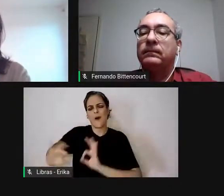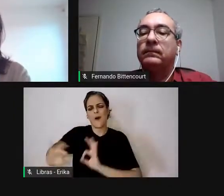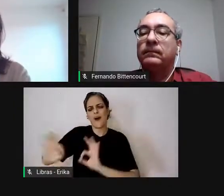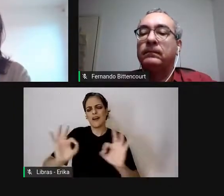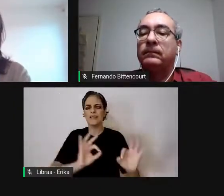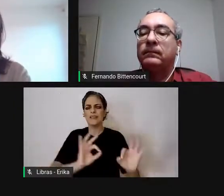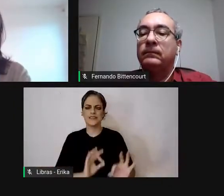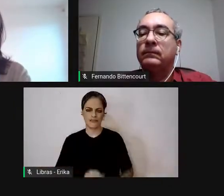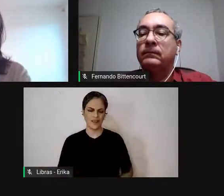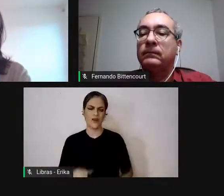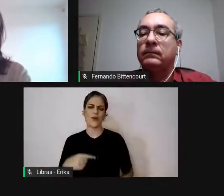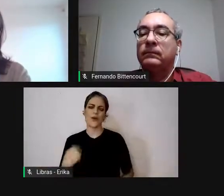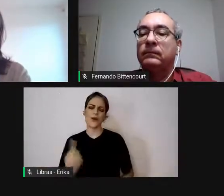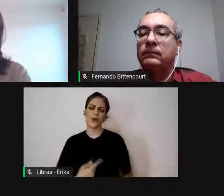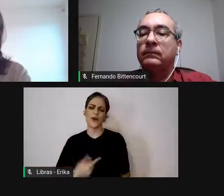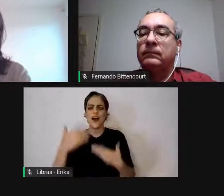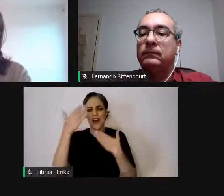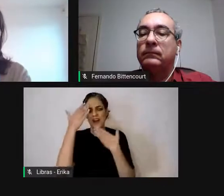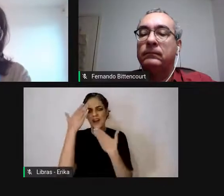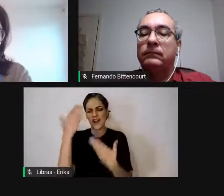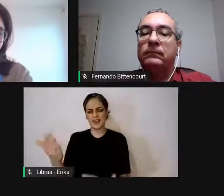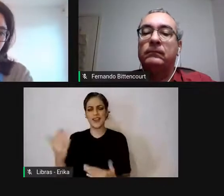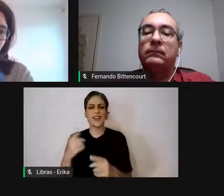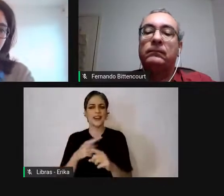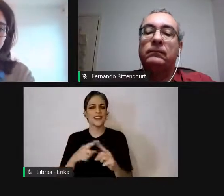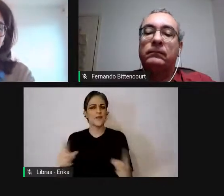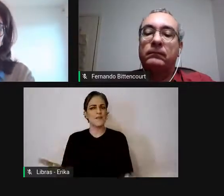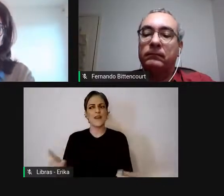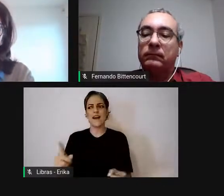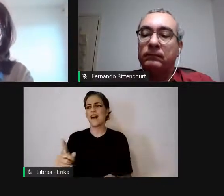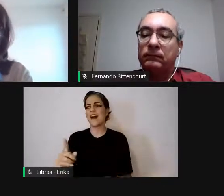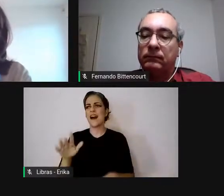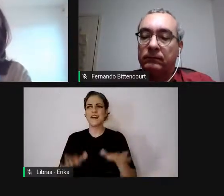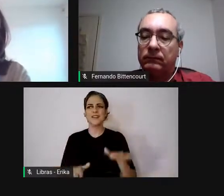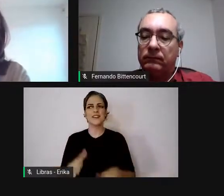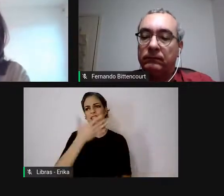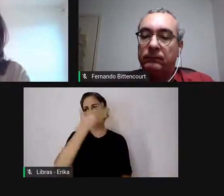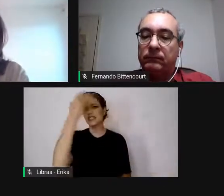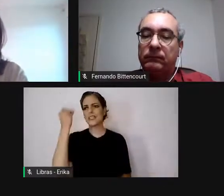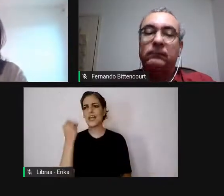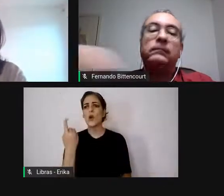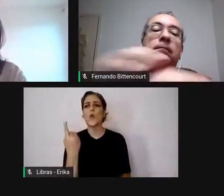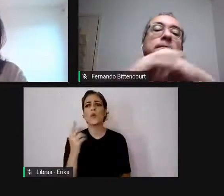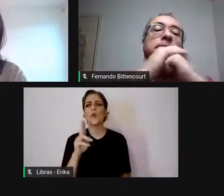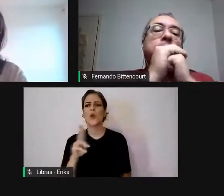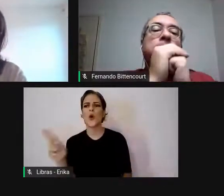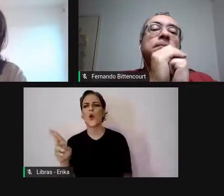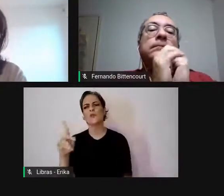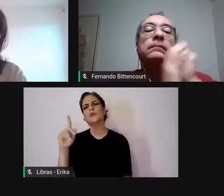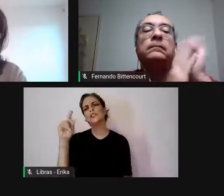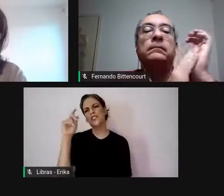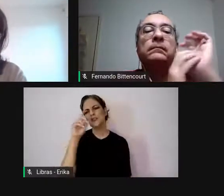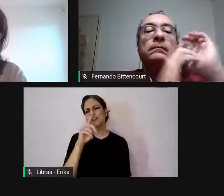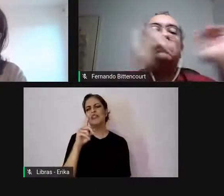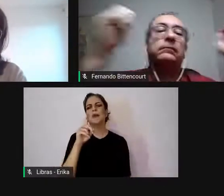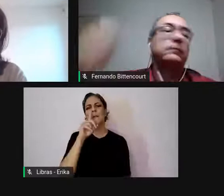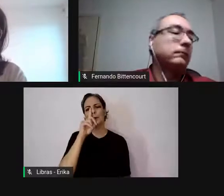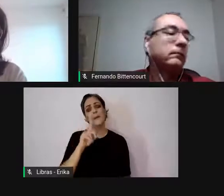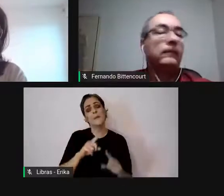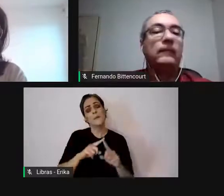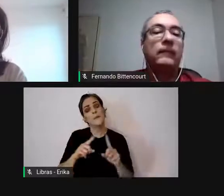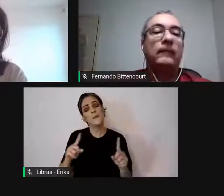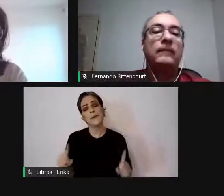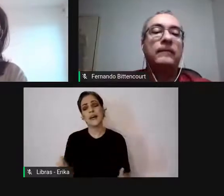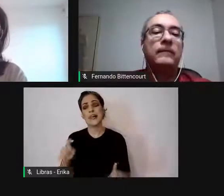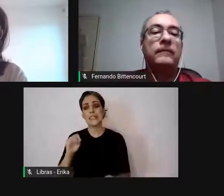outro deixa de ser mencionado, né? A gente corre esse risco. Mas então, aqueles que não forem mencionados, por favor, se sintam representados nos